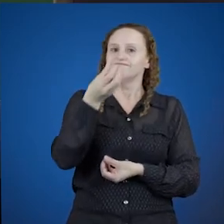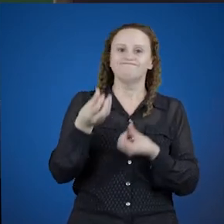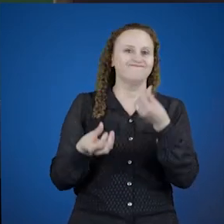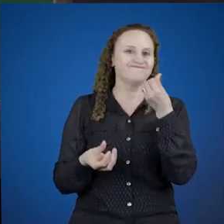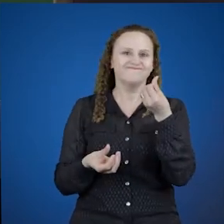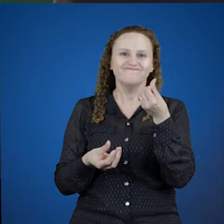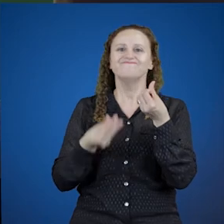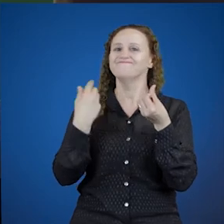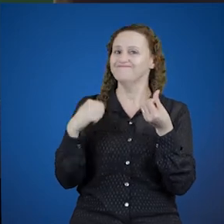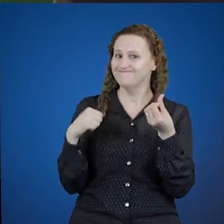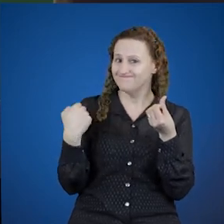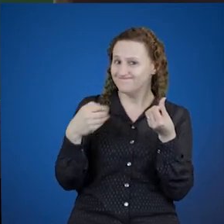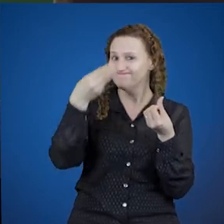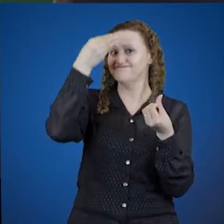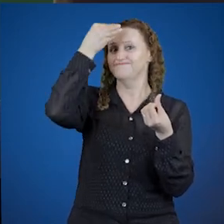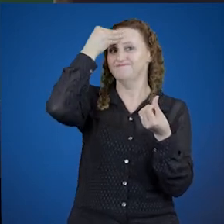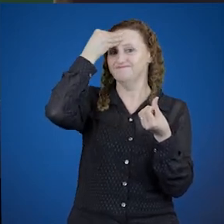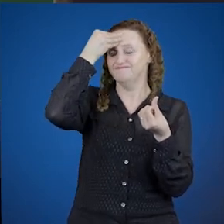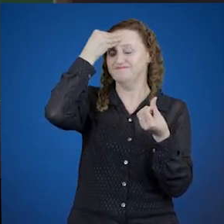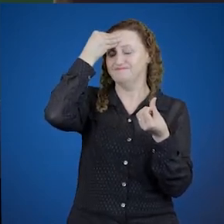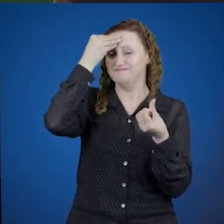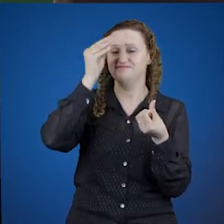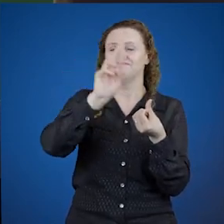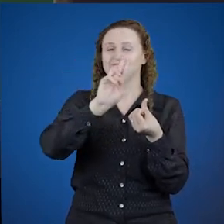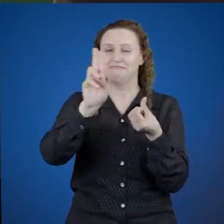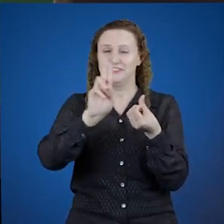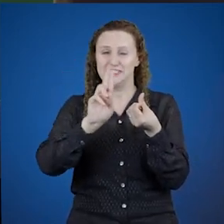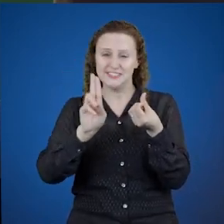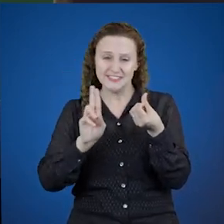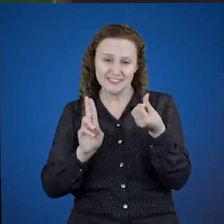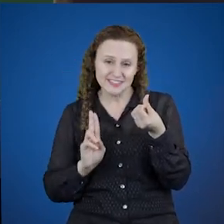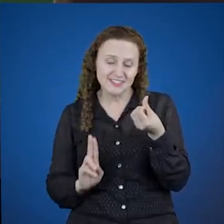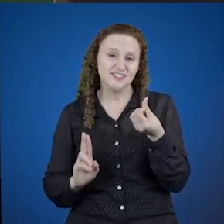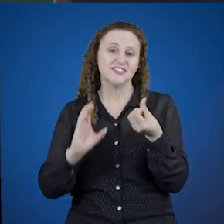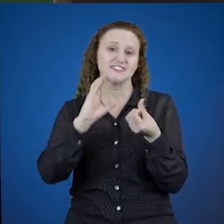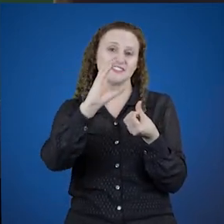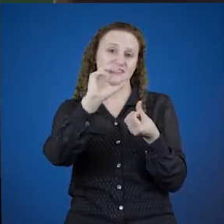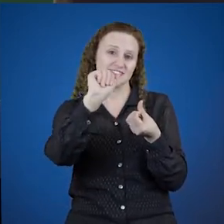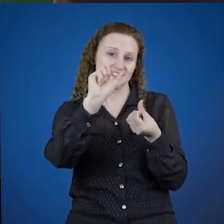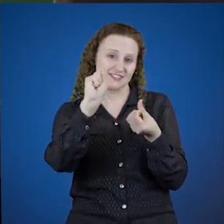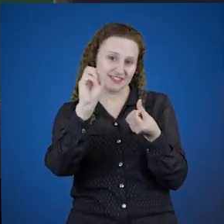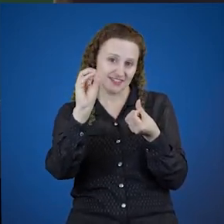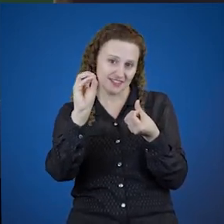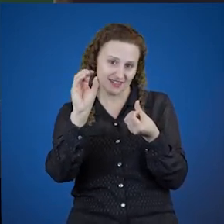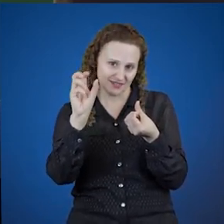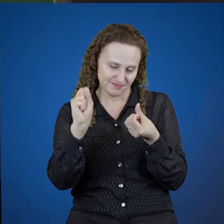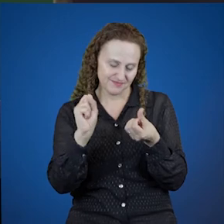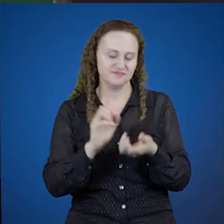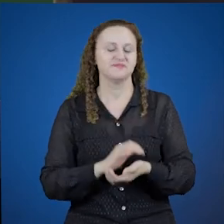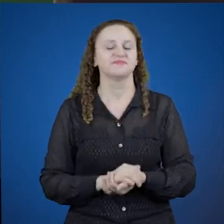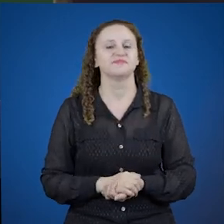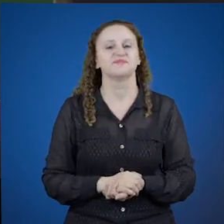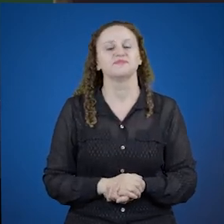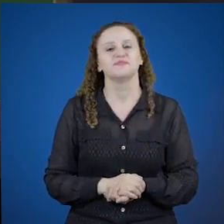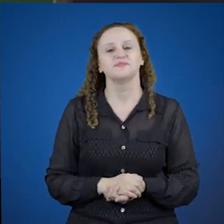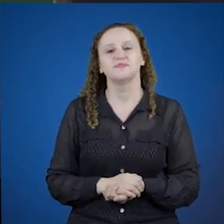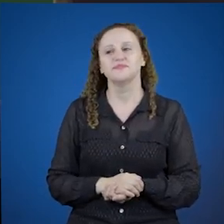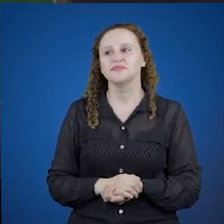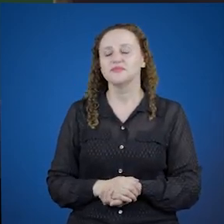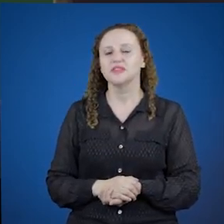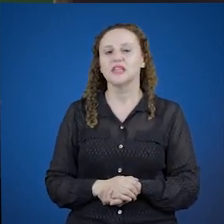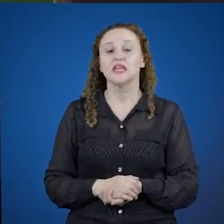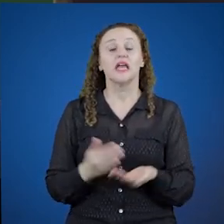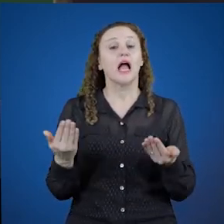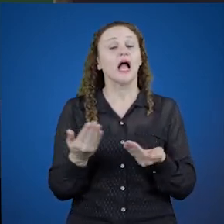Para Não Dizer decorar esses nomes e para que cada um deles servem muito bem